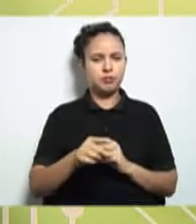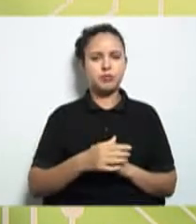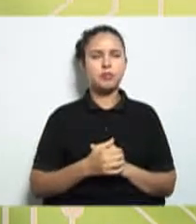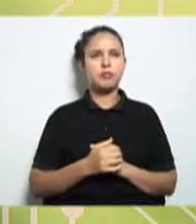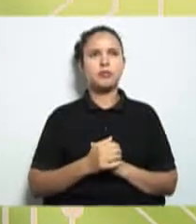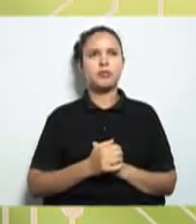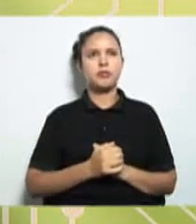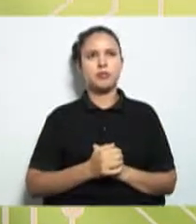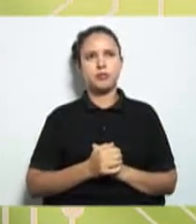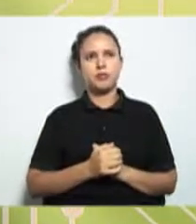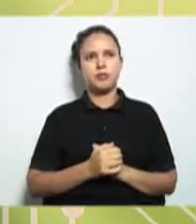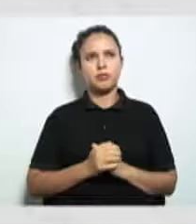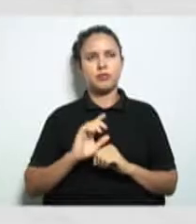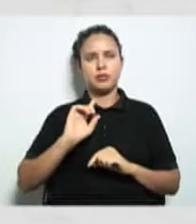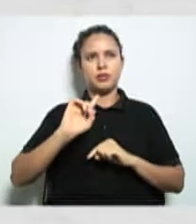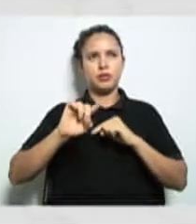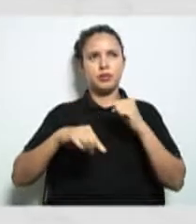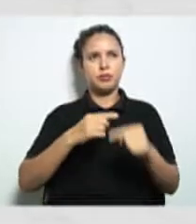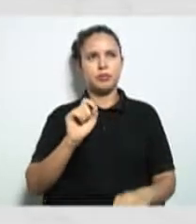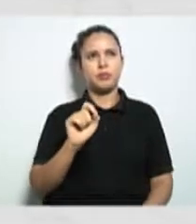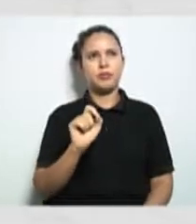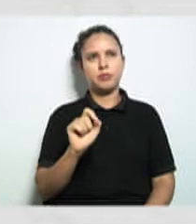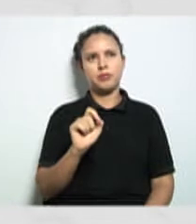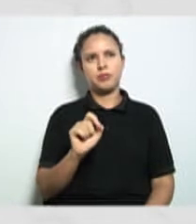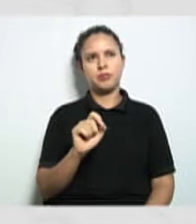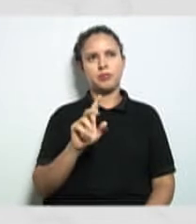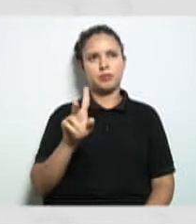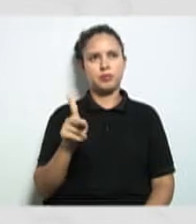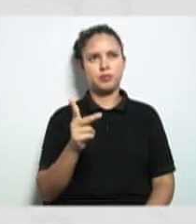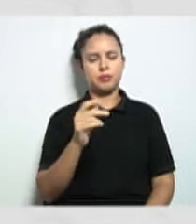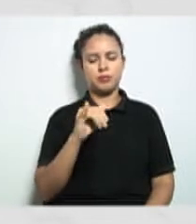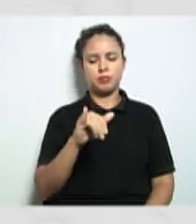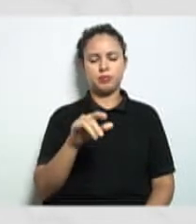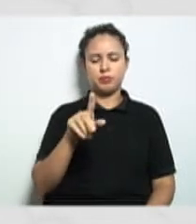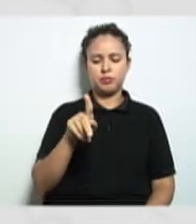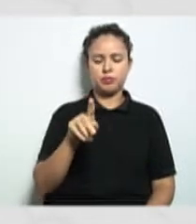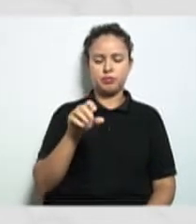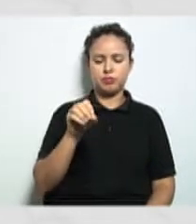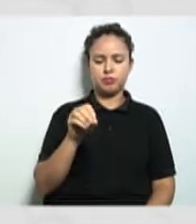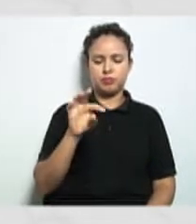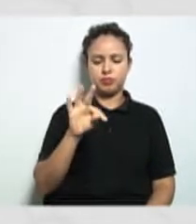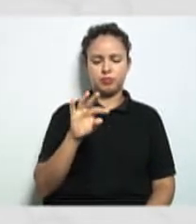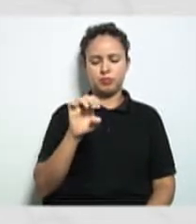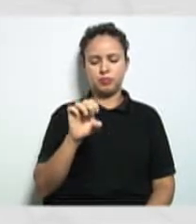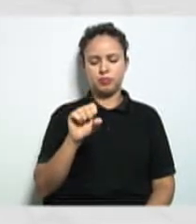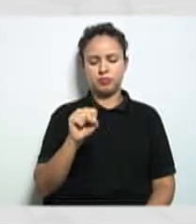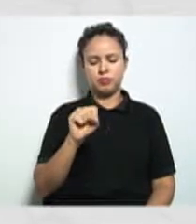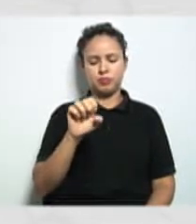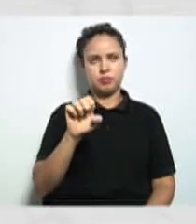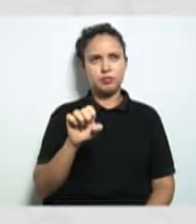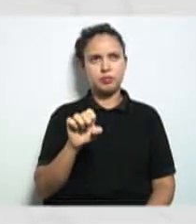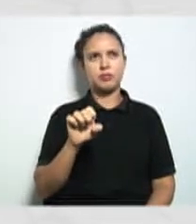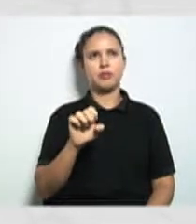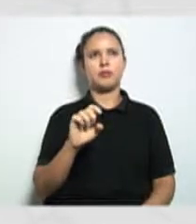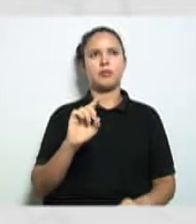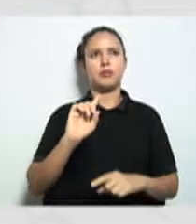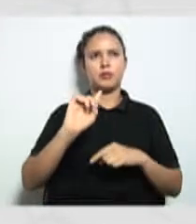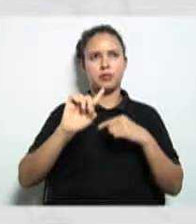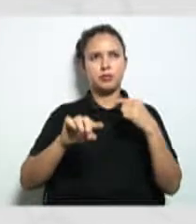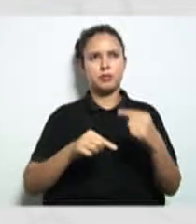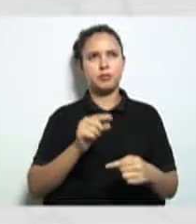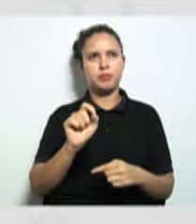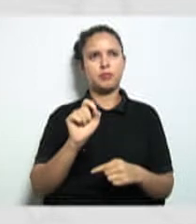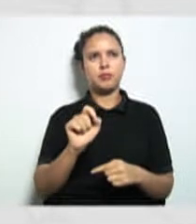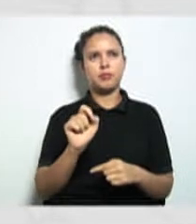hipótese, né, que vem a ser as possíveis respostas, o método que nós definimos, né, que são